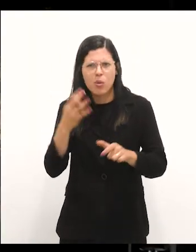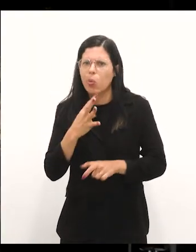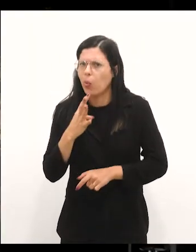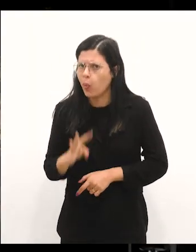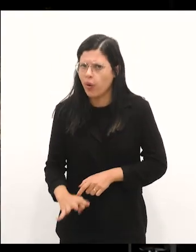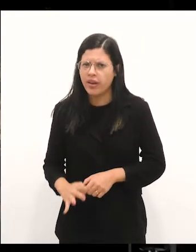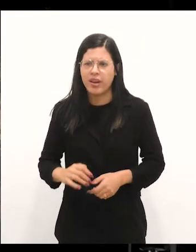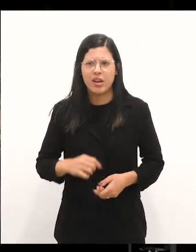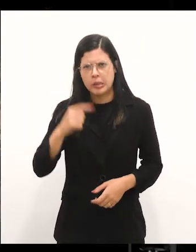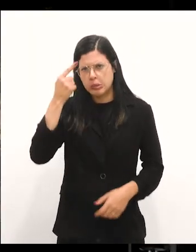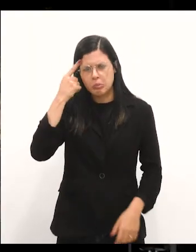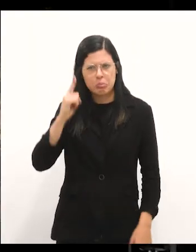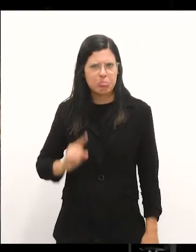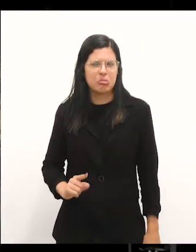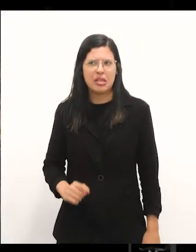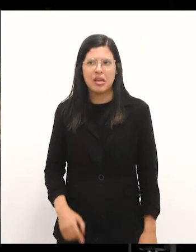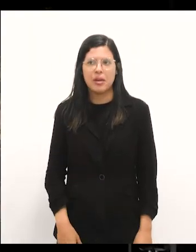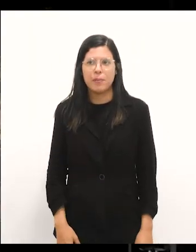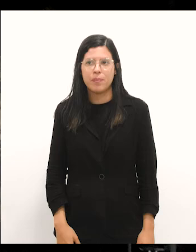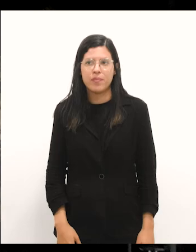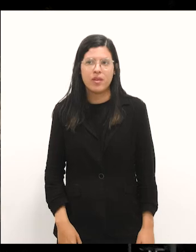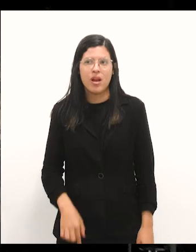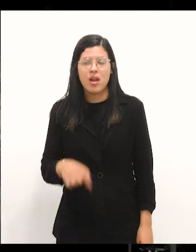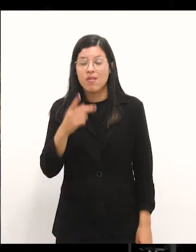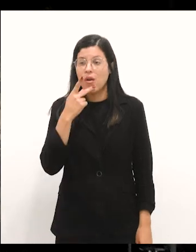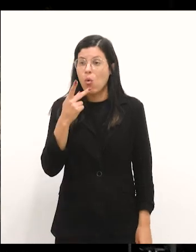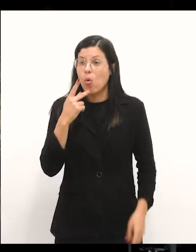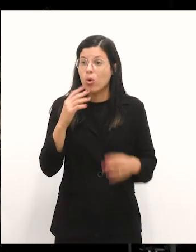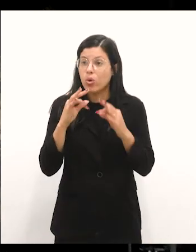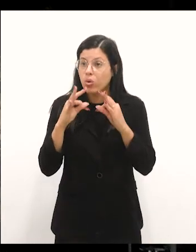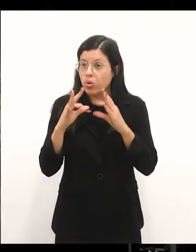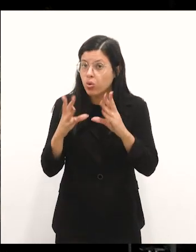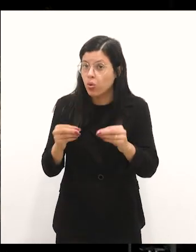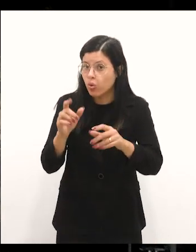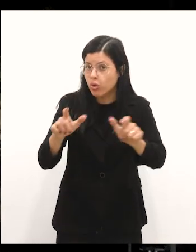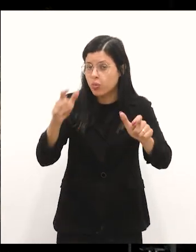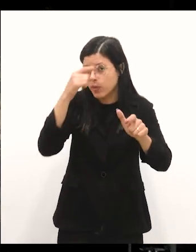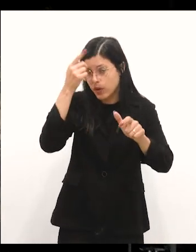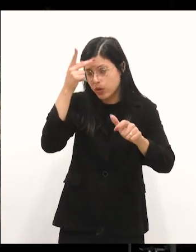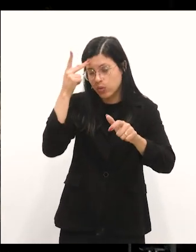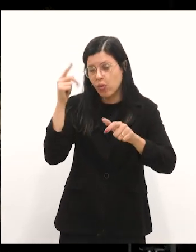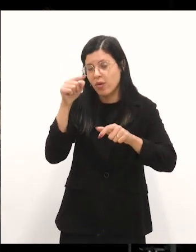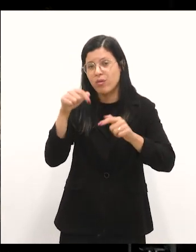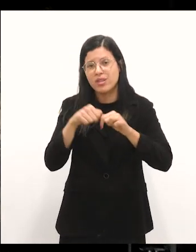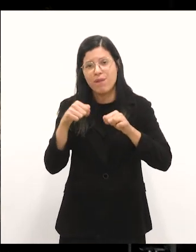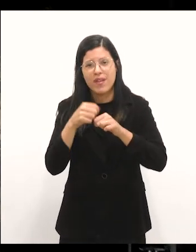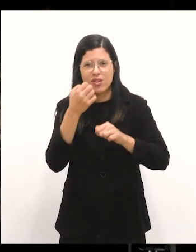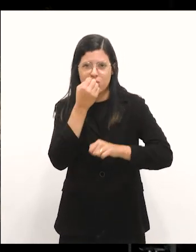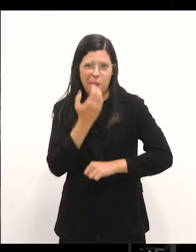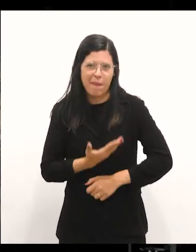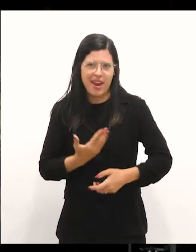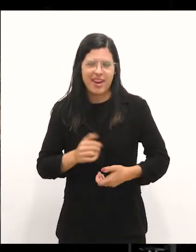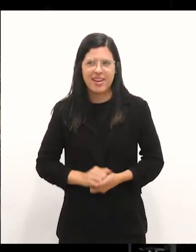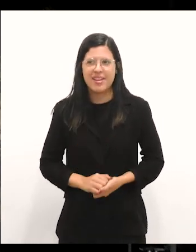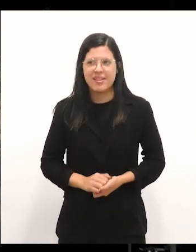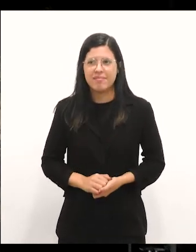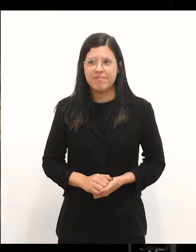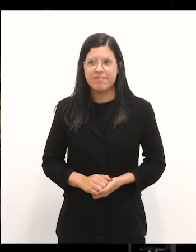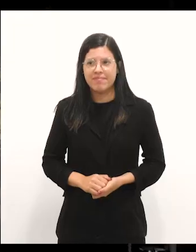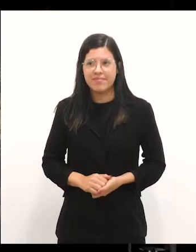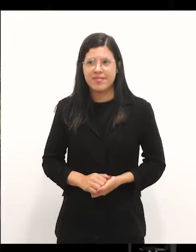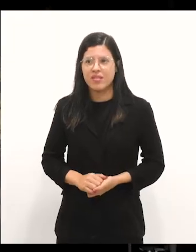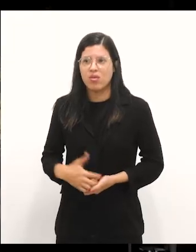pessoas? Eu não conheço essas pessoas, eu não sei quem é. Aí ele diz, são todos aqueles que você fez algum bem. Aí